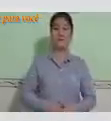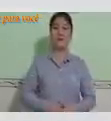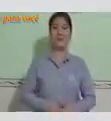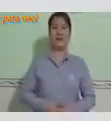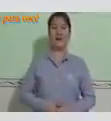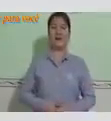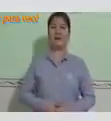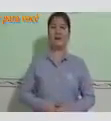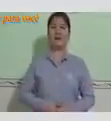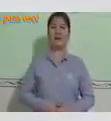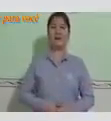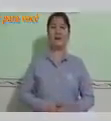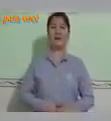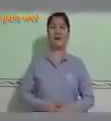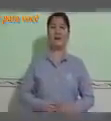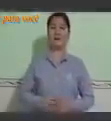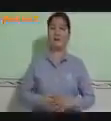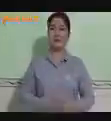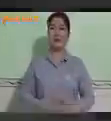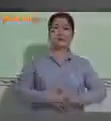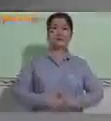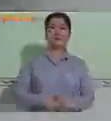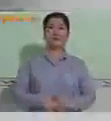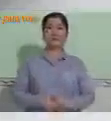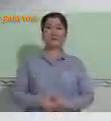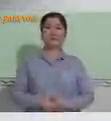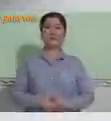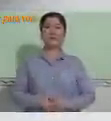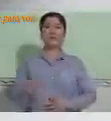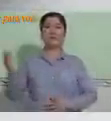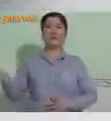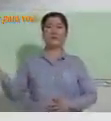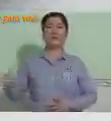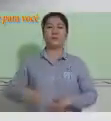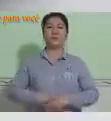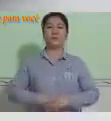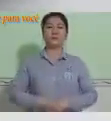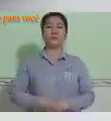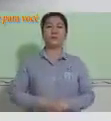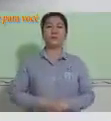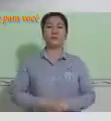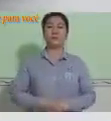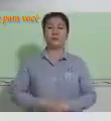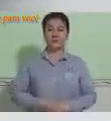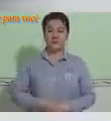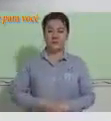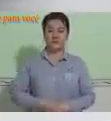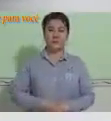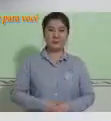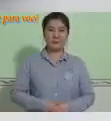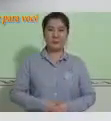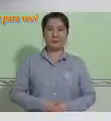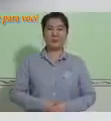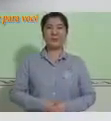geralmente incluem dois pontos: febre repentina, ponto e vírgula, cansaço geral, ponto e vírgula, manchas vermelhas na pele, ponto e vírgula, dor